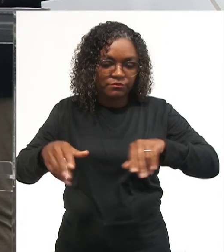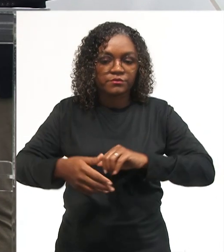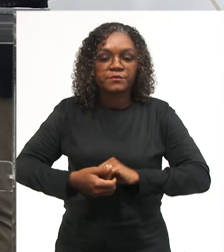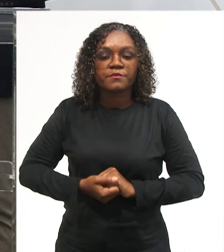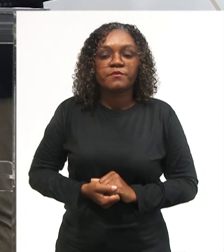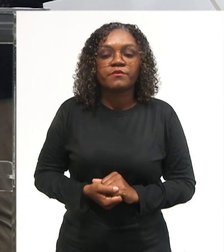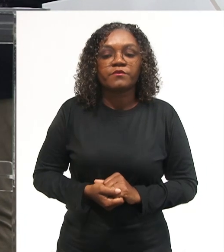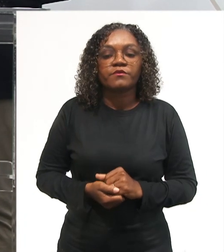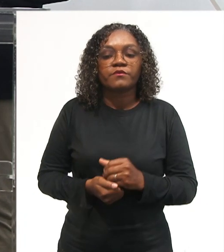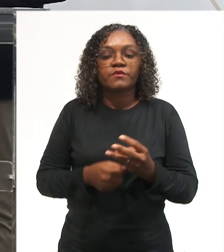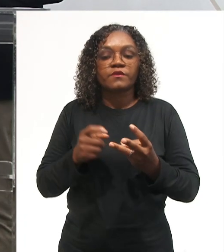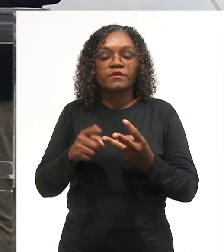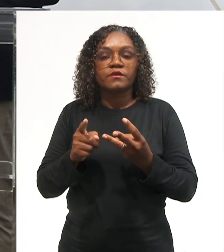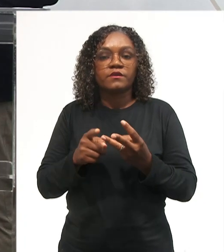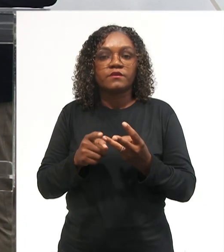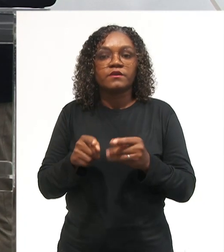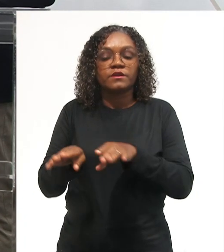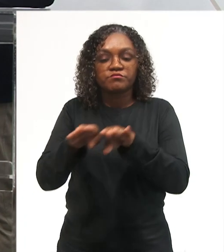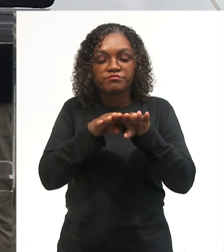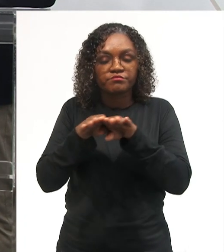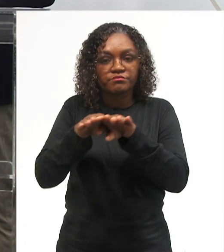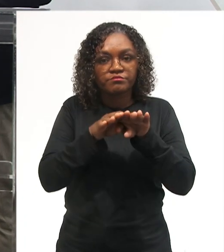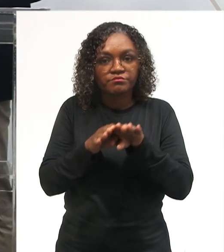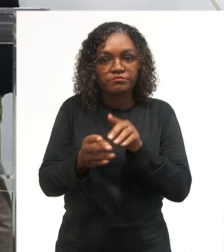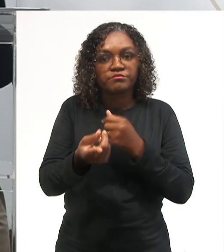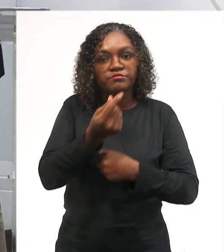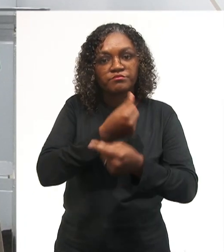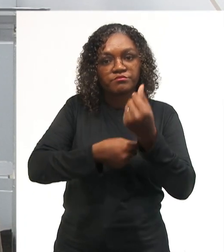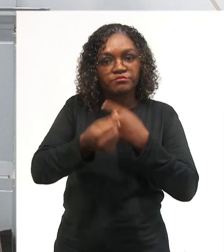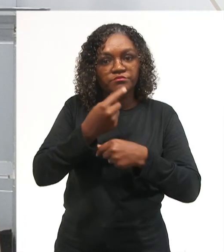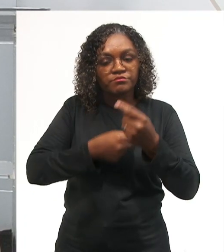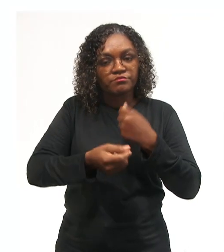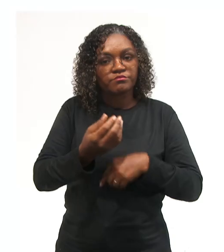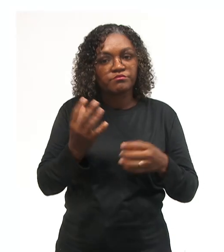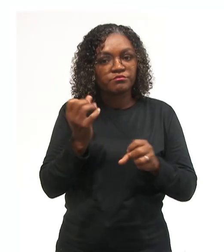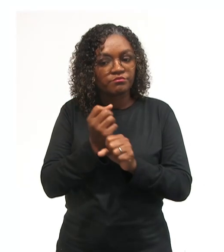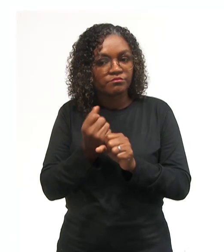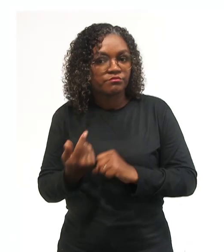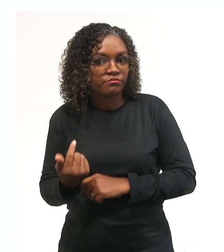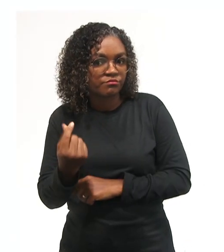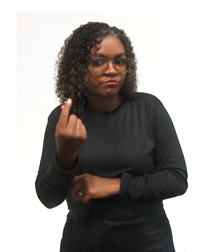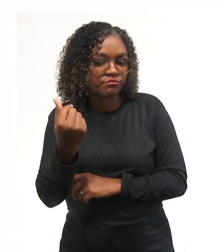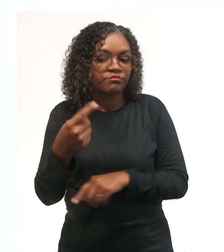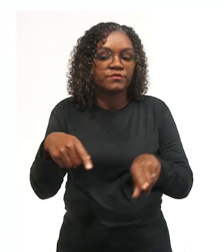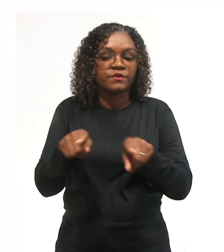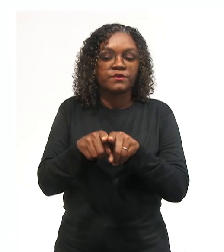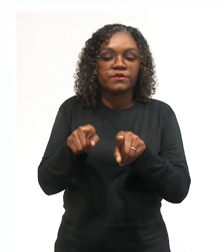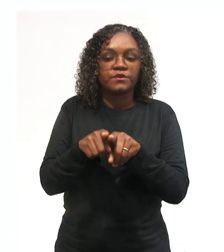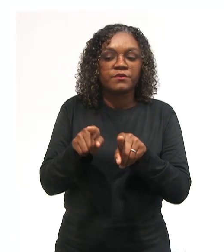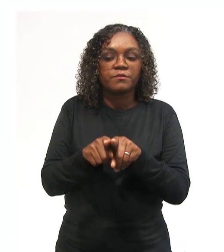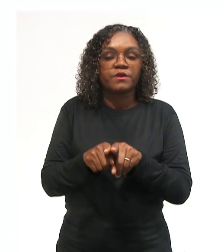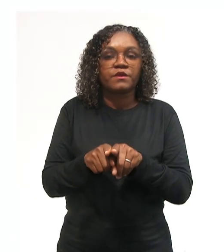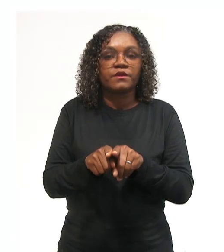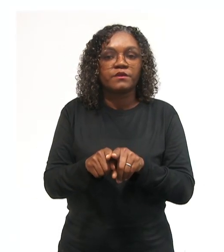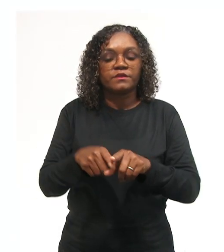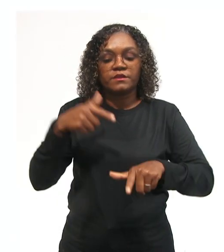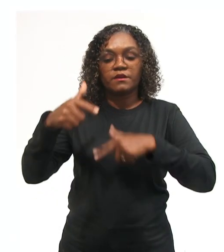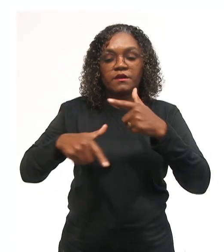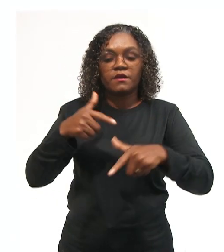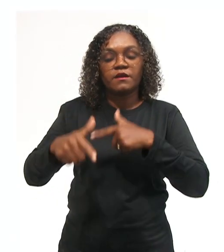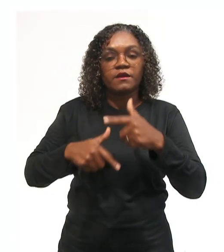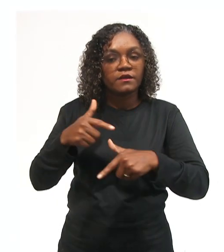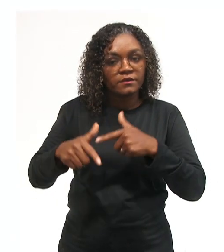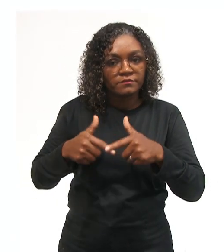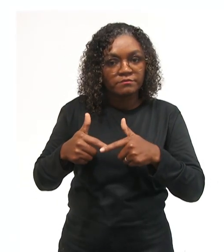externalidades, estabilizar a economia, buscando, né, oferecer situações de pleno emprego, estabilidade